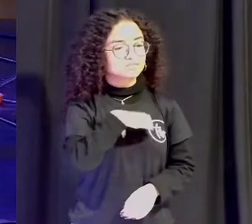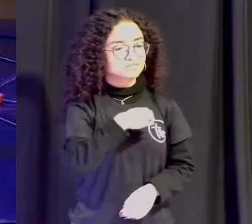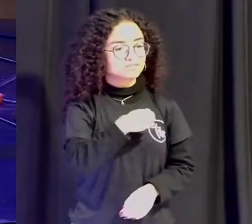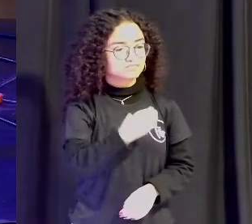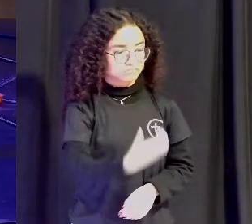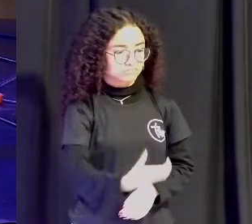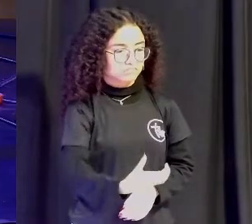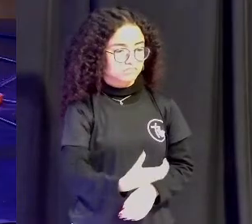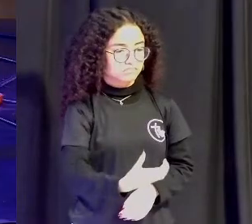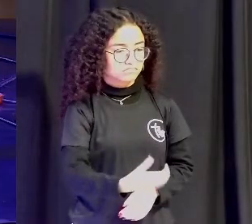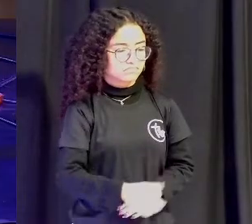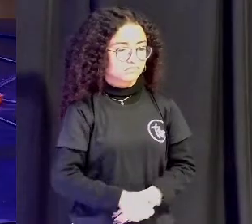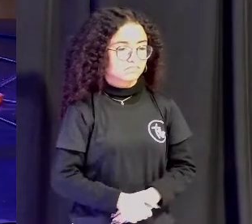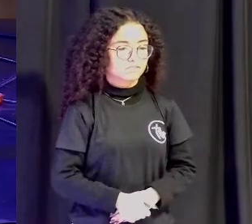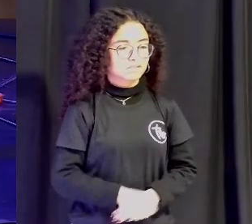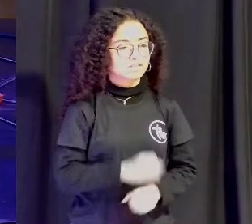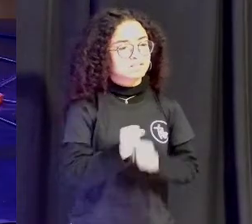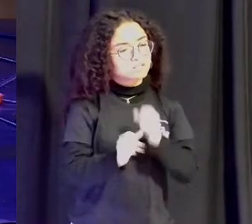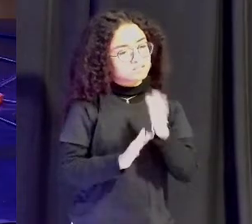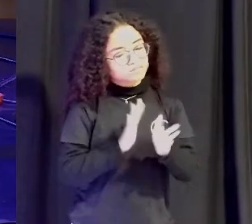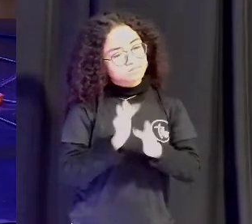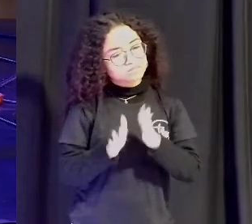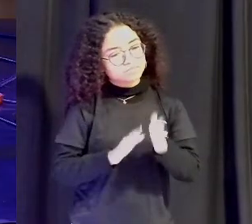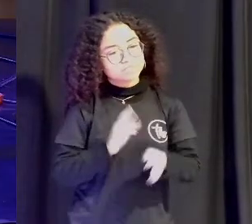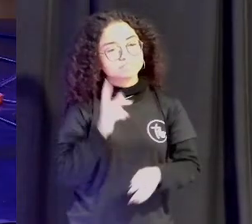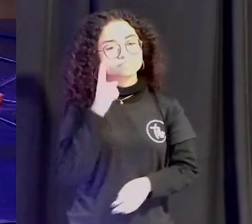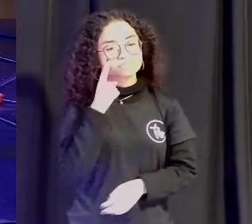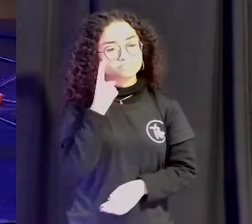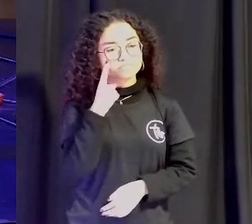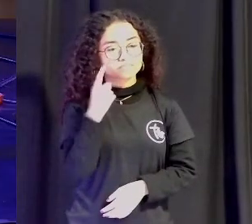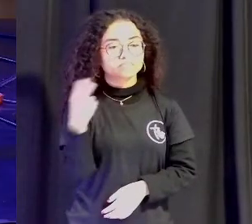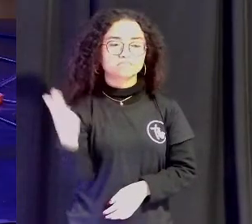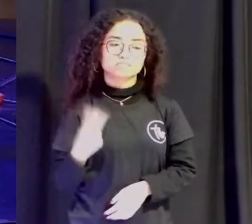fora: olhem para nós.